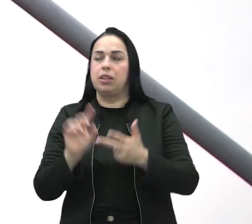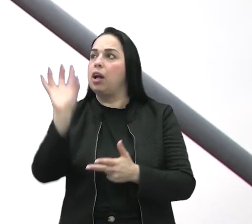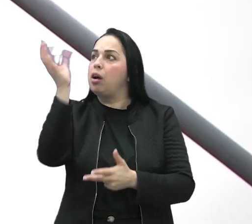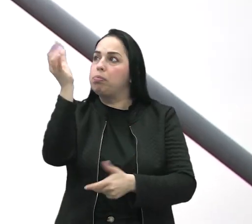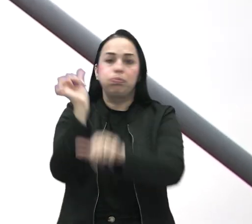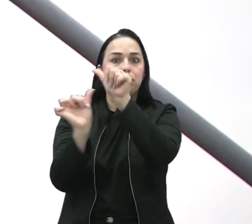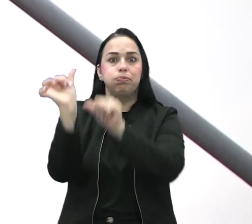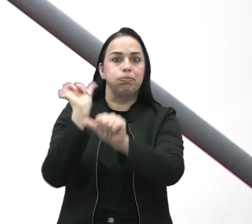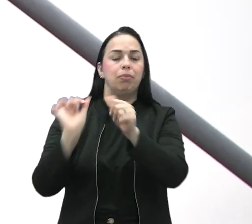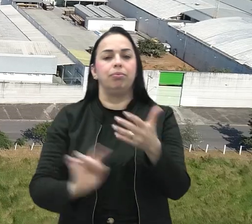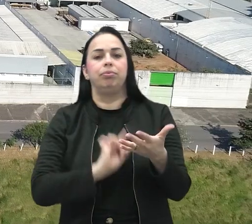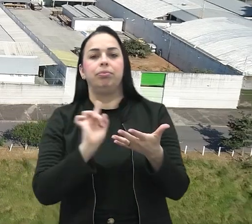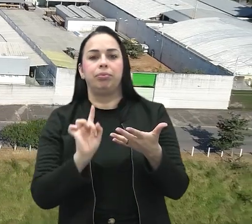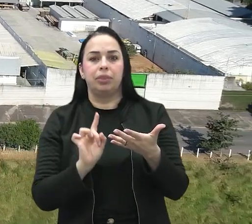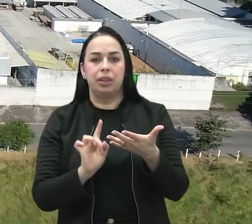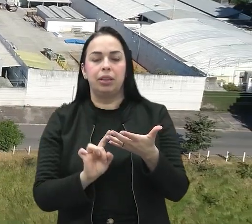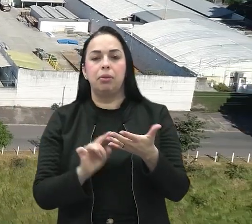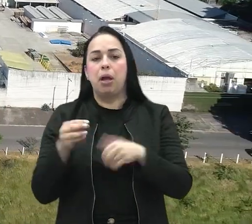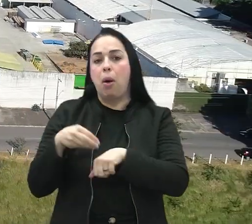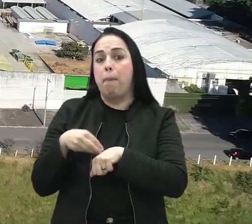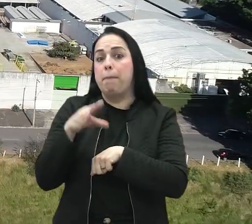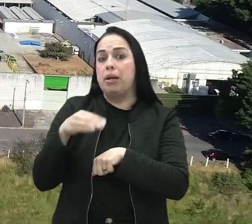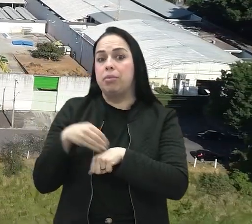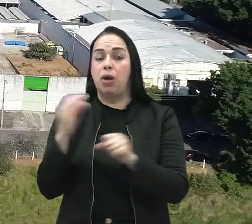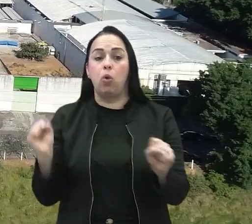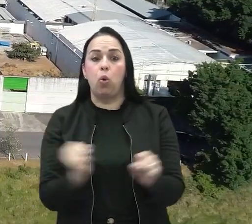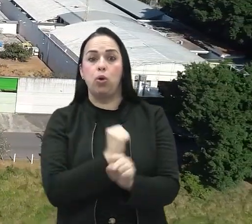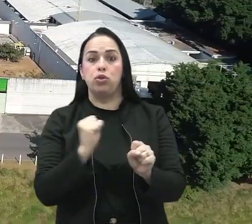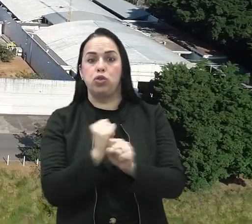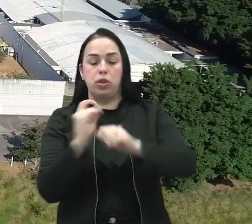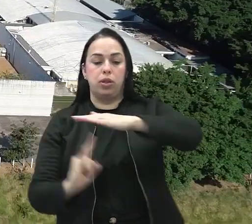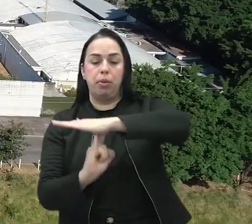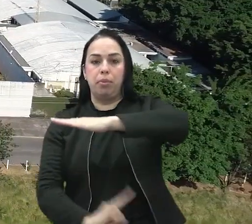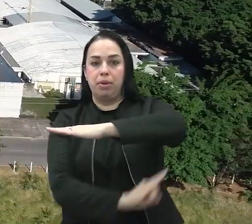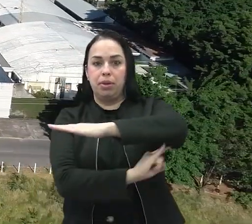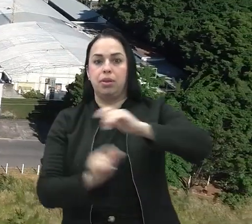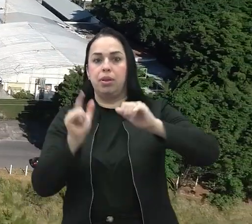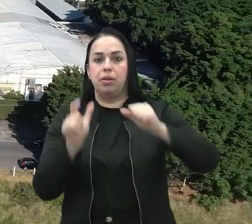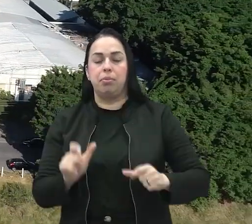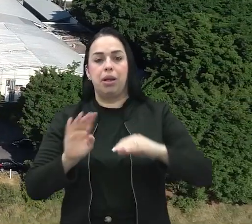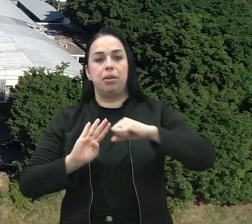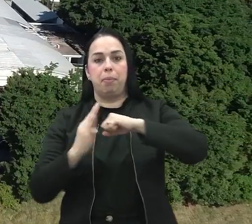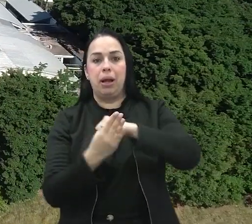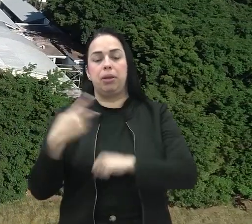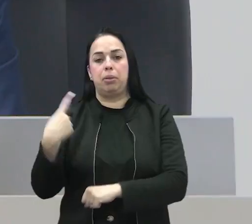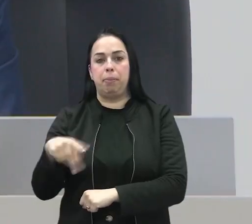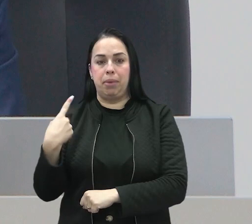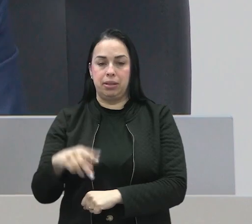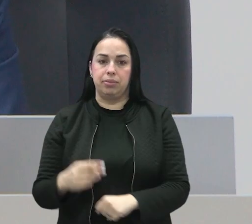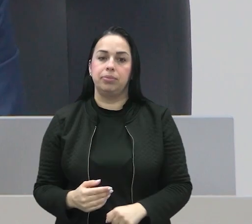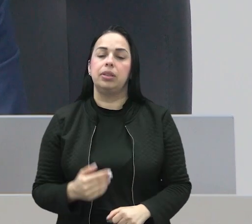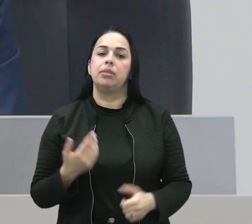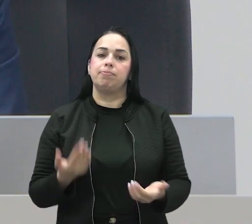na iluminação pública e também a sugestão para a construção de uma ponte no bairro Parque Industrial.